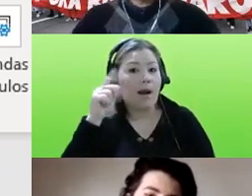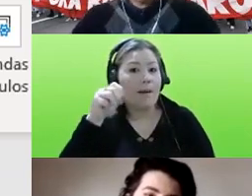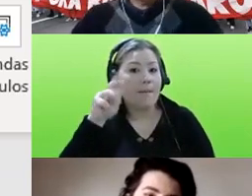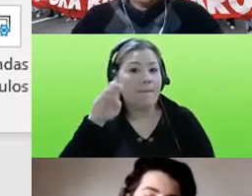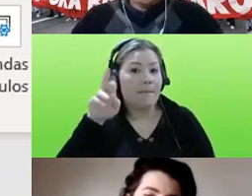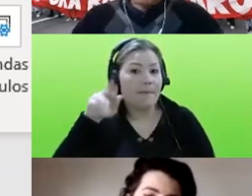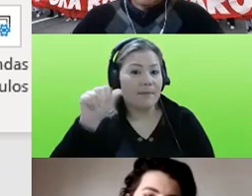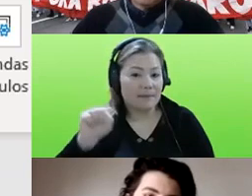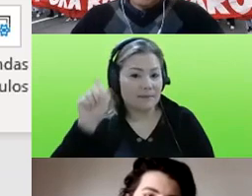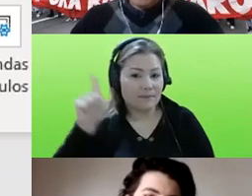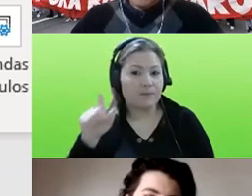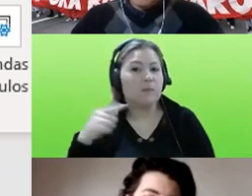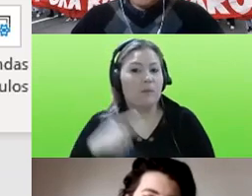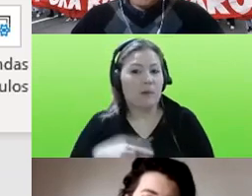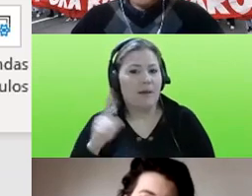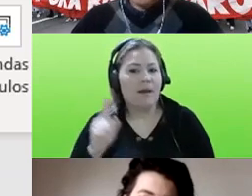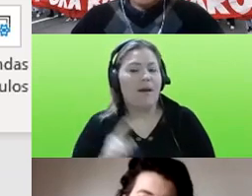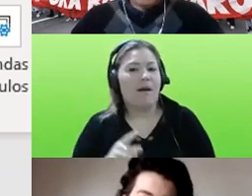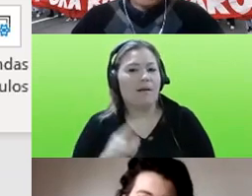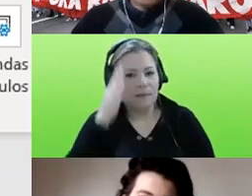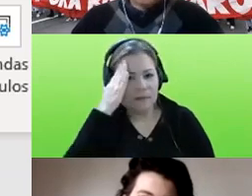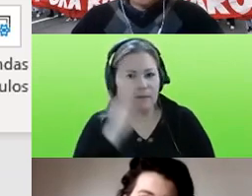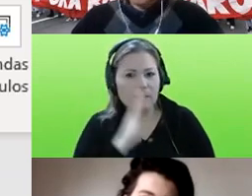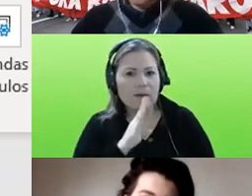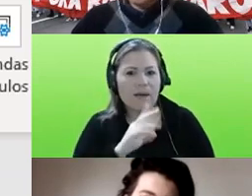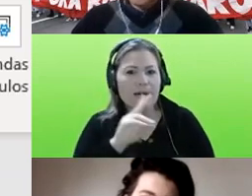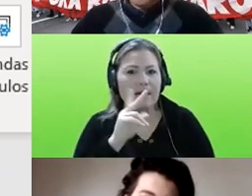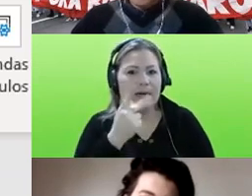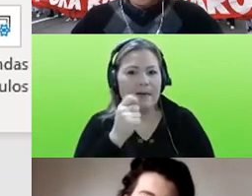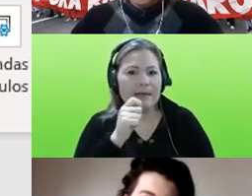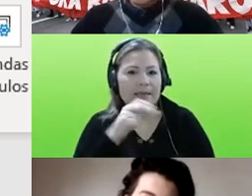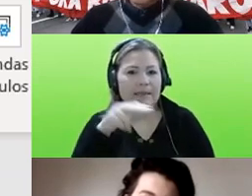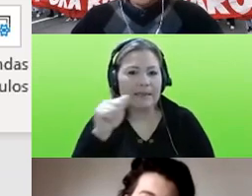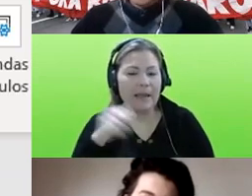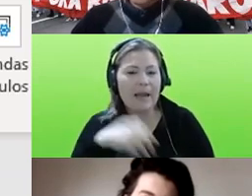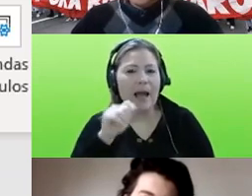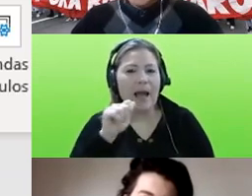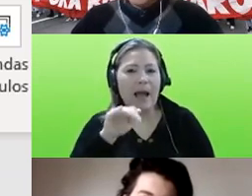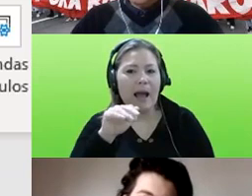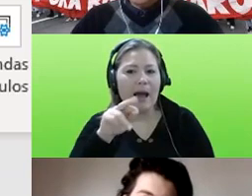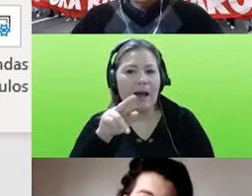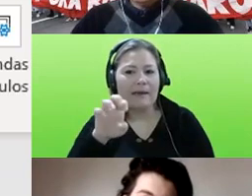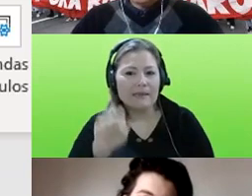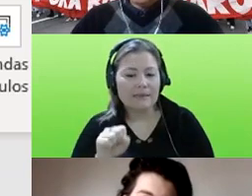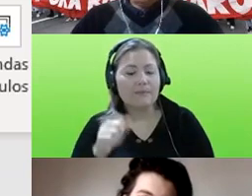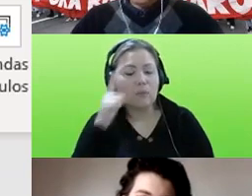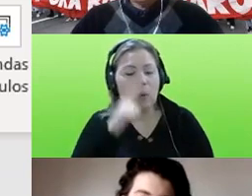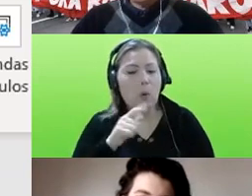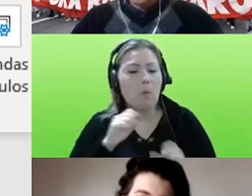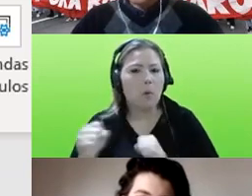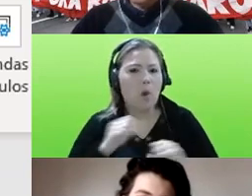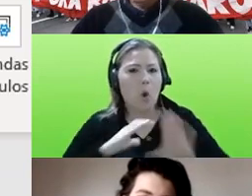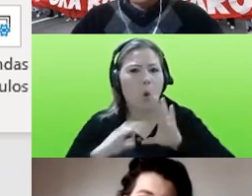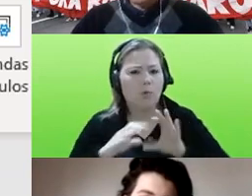dá crédito à Hannah Arendt pela concepção de poder comunicativo, né? Tem